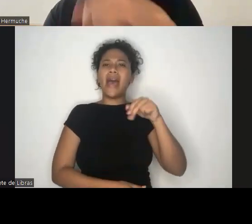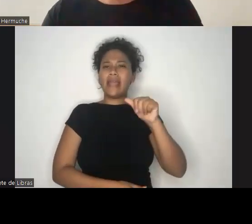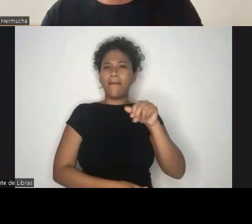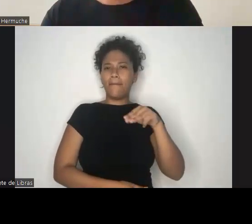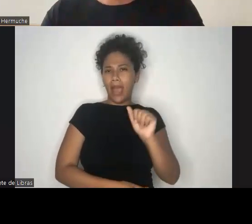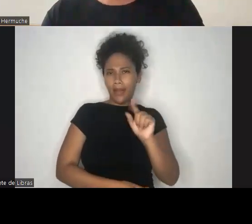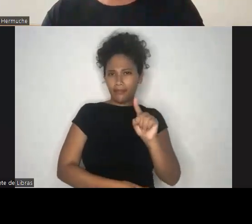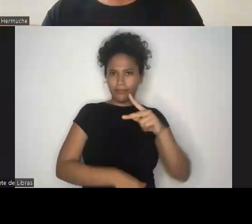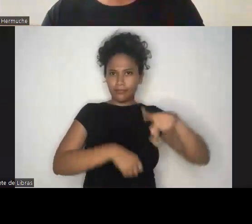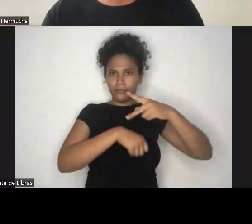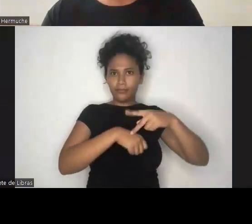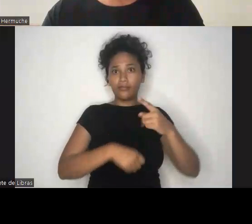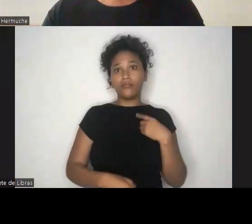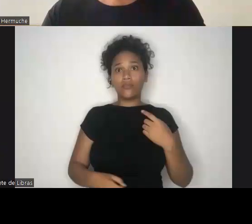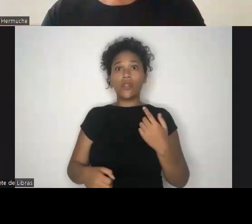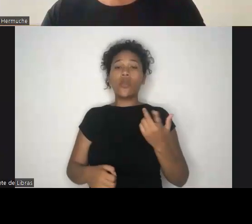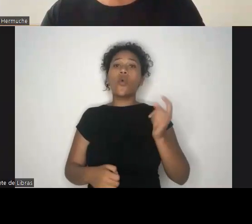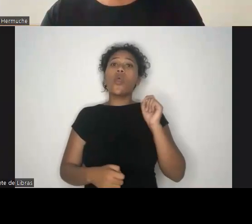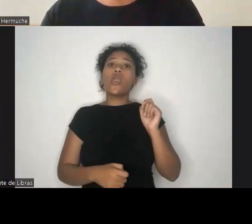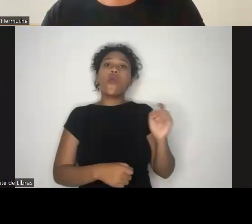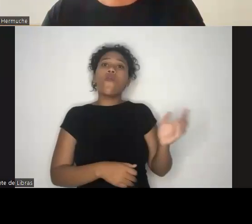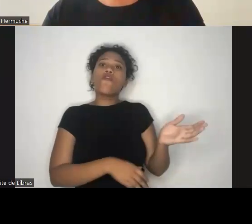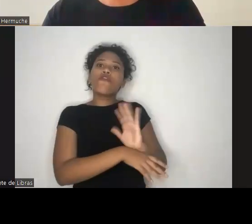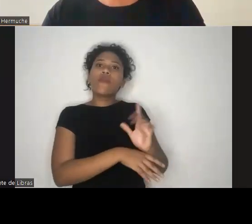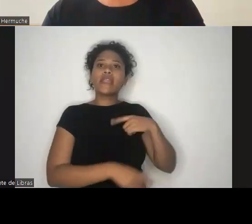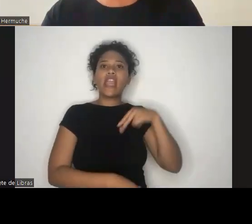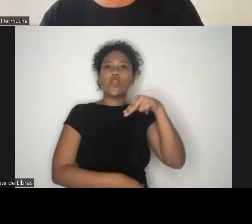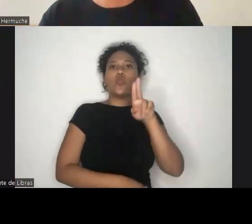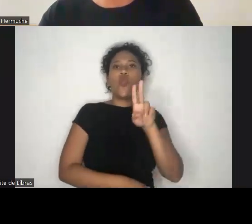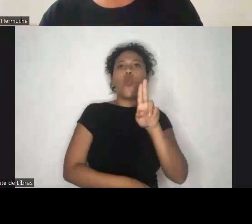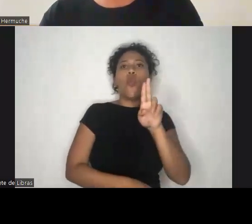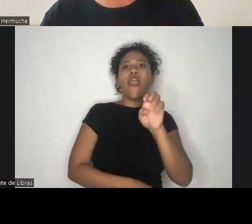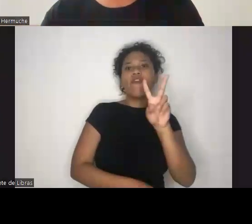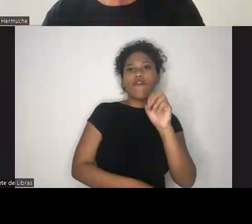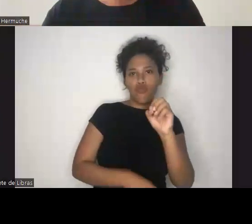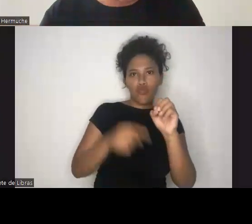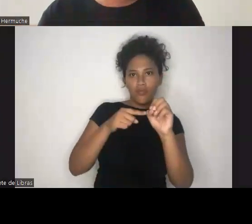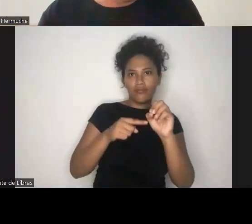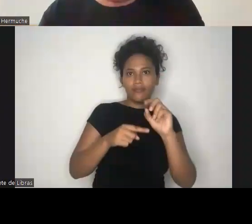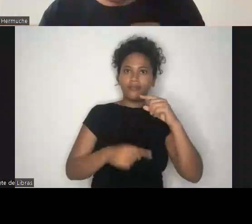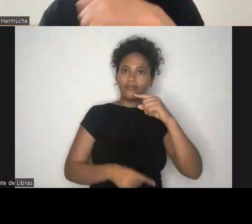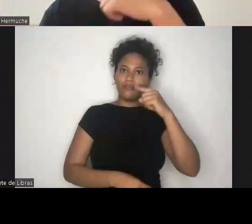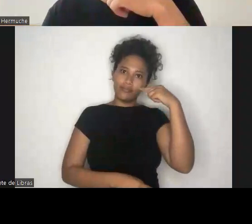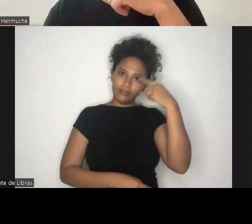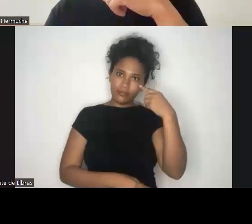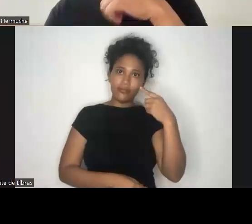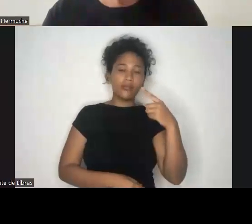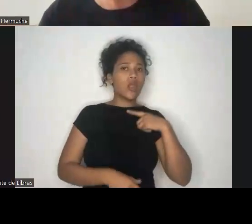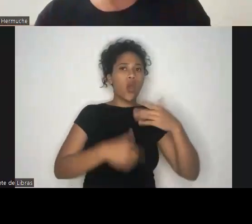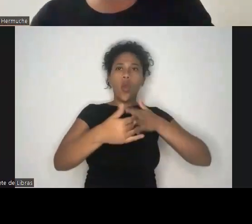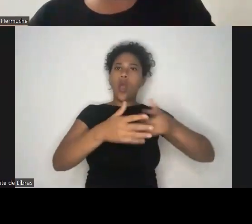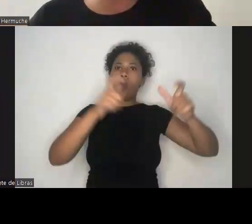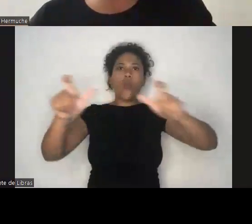que tem noivo escrito com corpos escrito na faixa escrito com caixas escrito na passarela